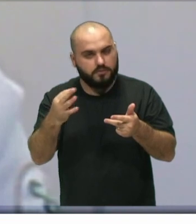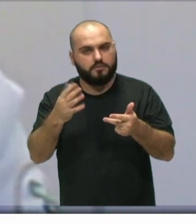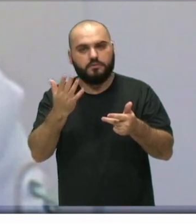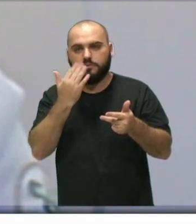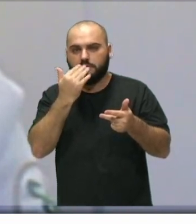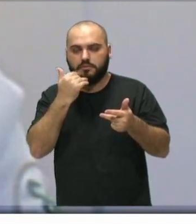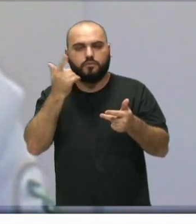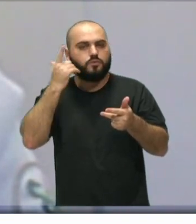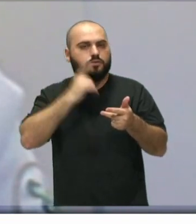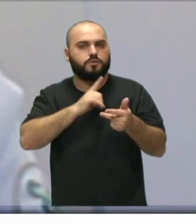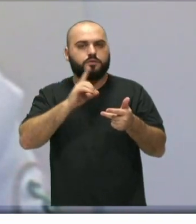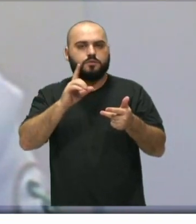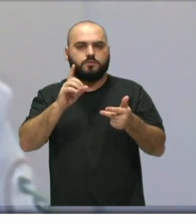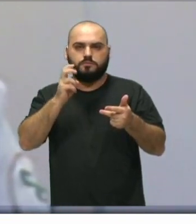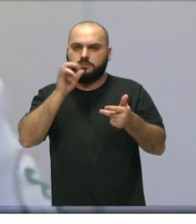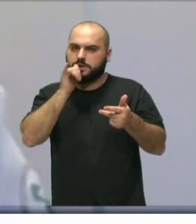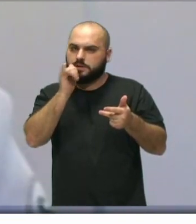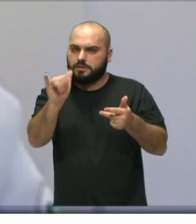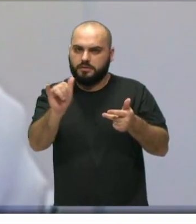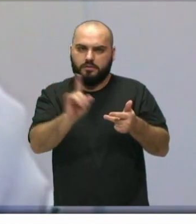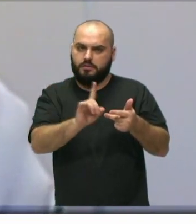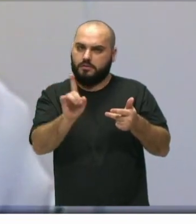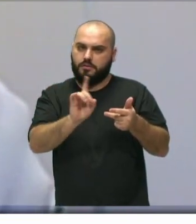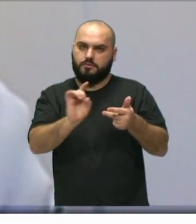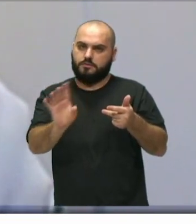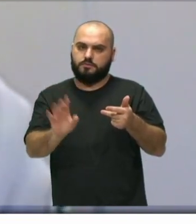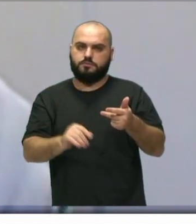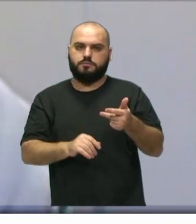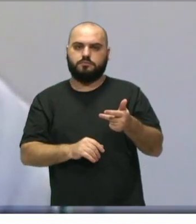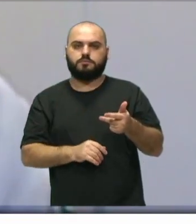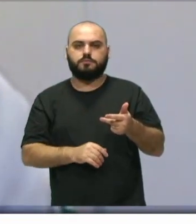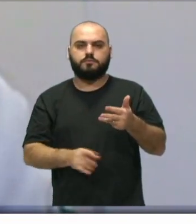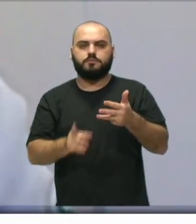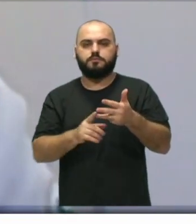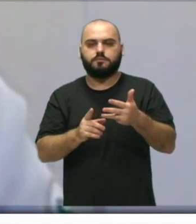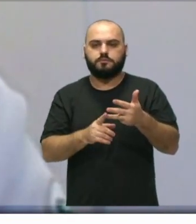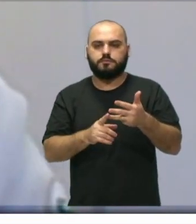alimento seja nossa fonte de energia e não mais que isso,